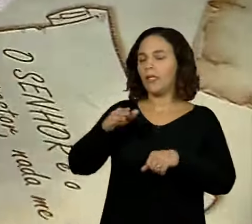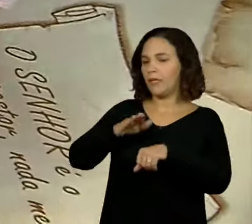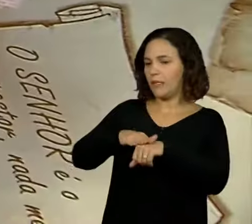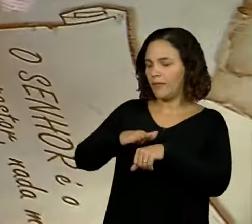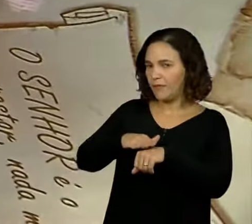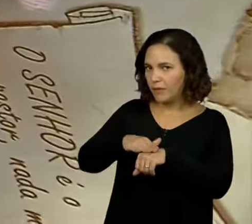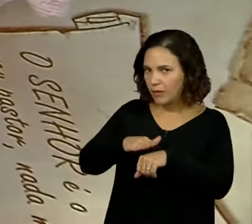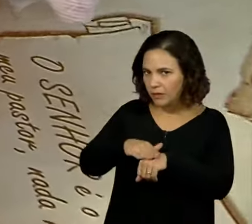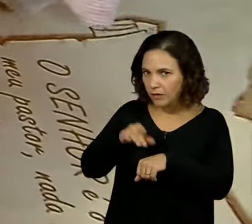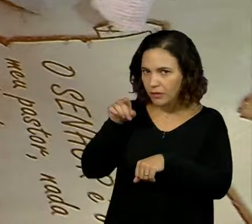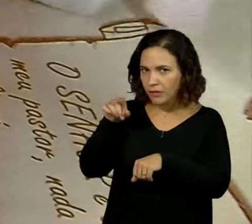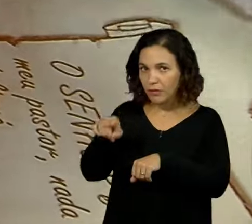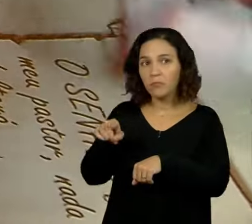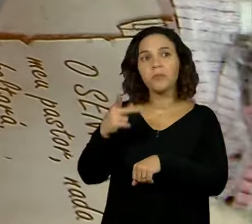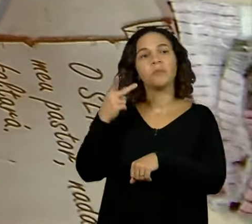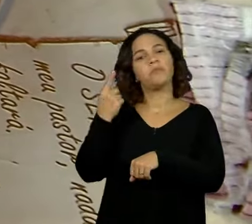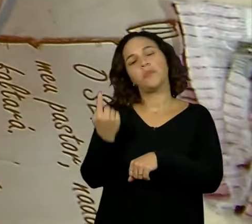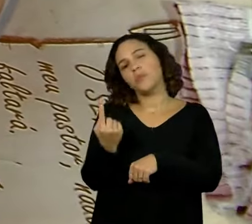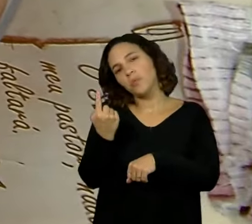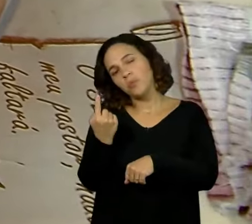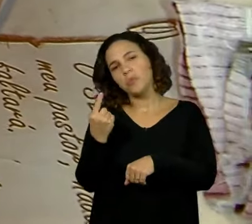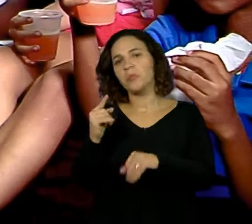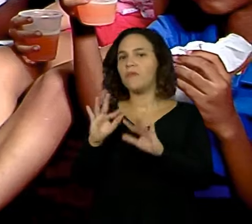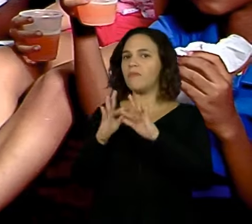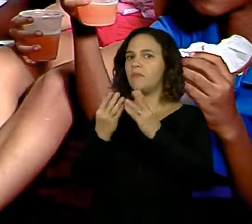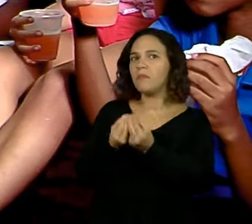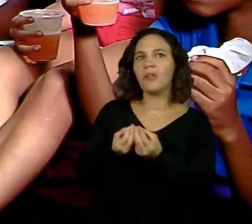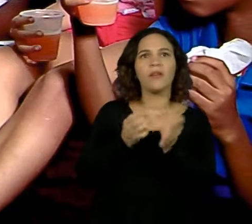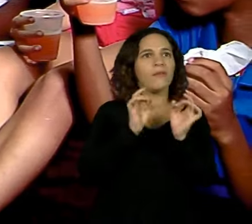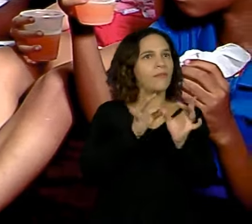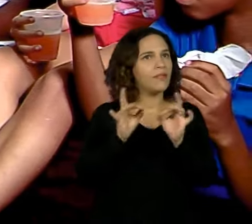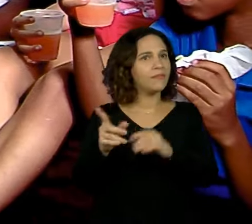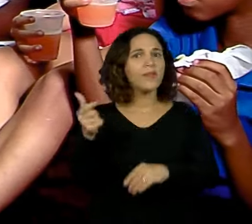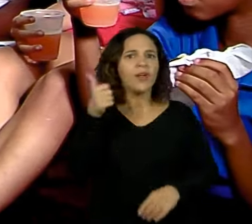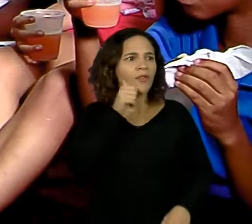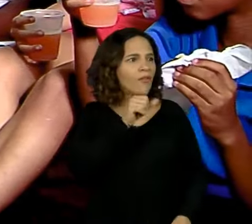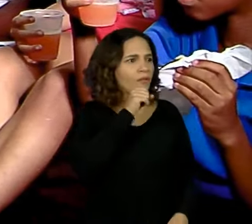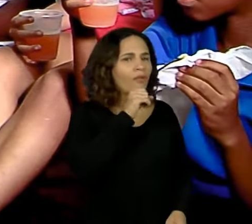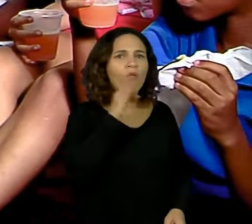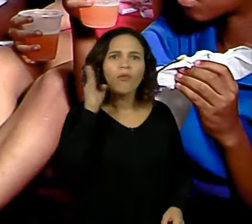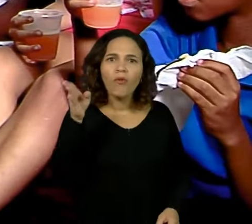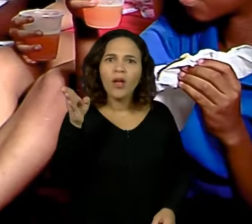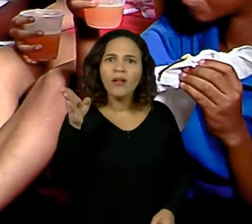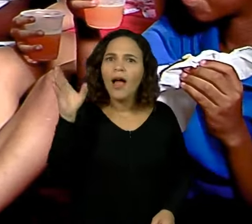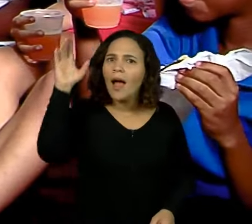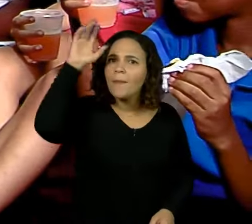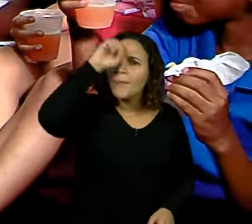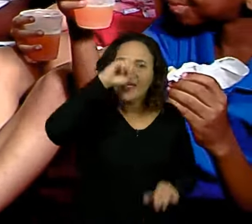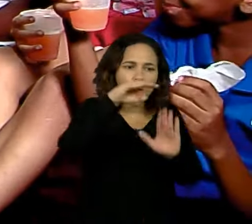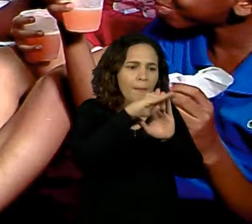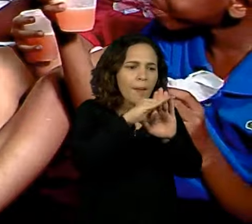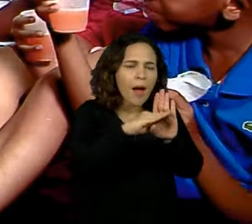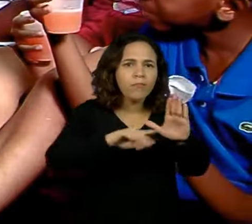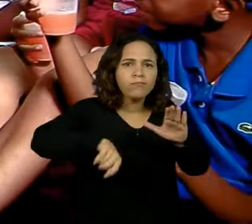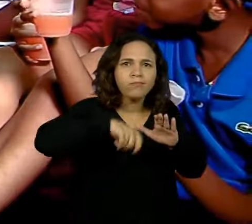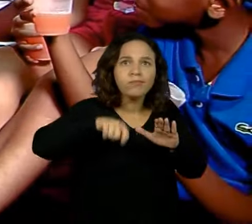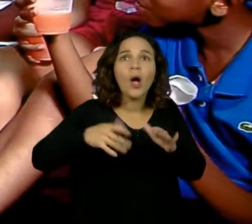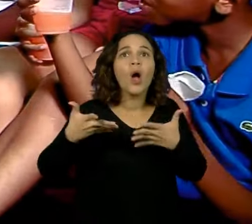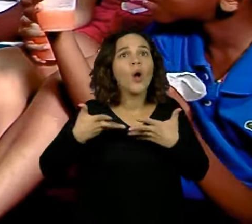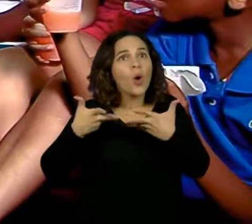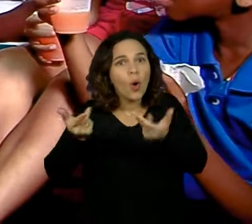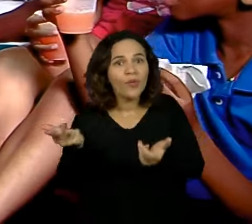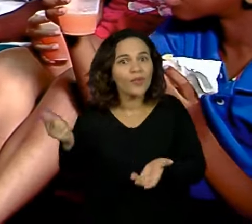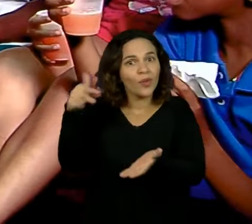para você, ou para sua família, ou para você vender. A vovó foi lá, aprendeu a receita, convidou a gente para vir